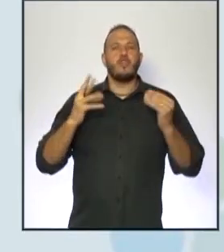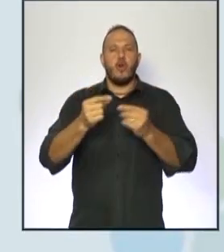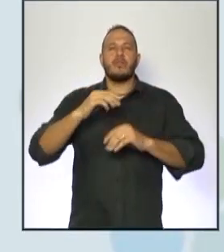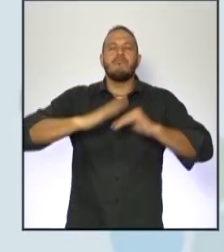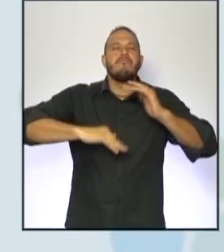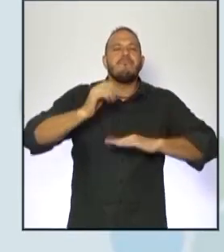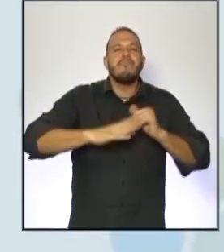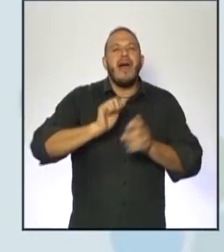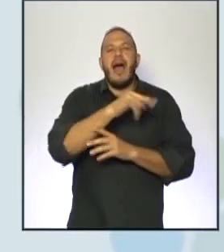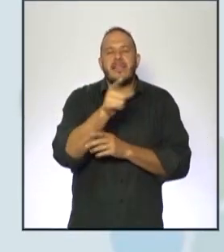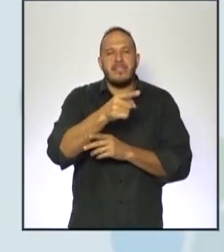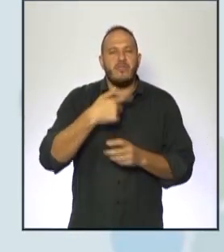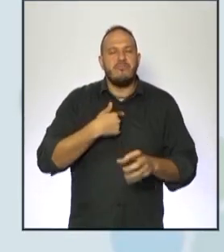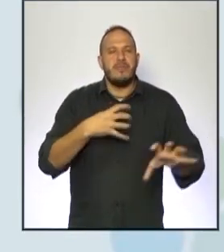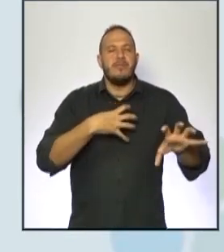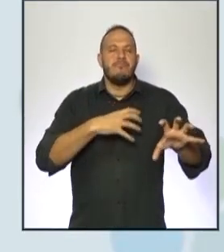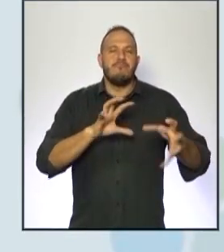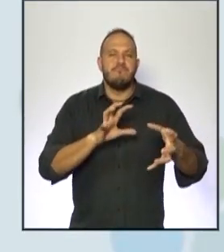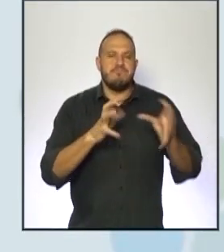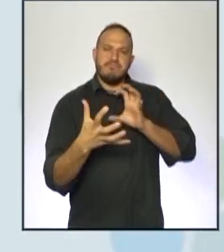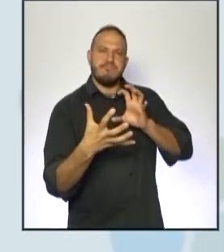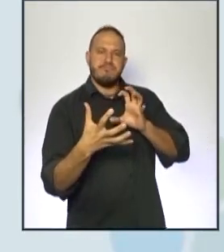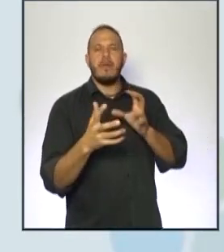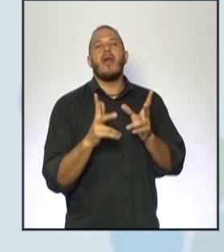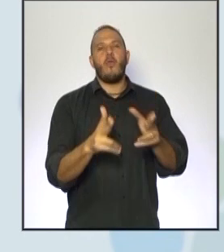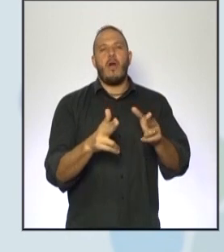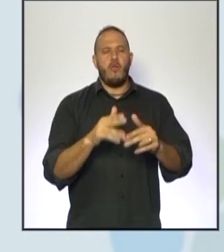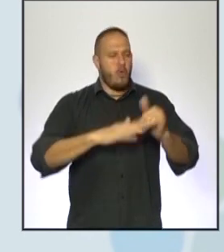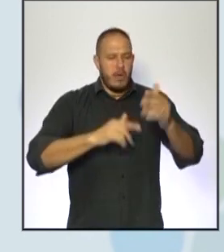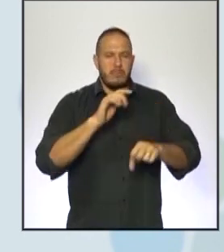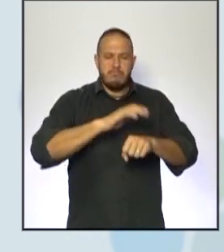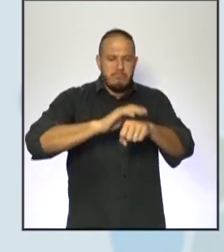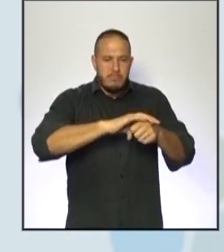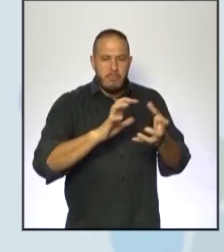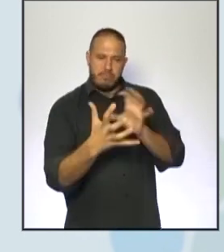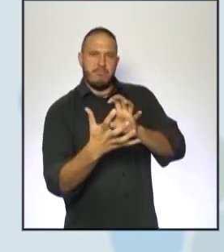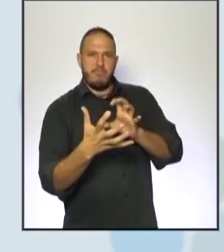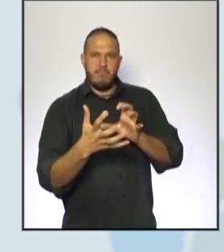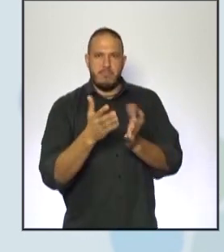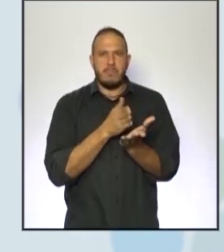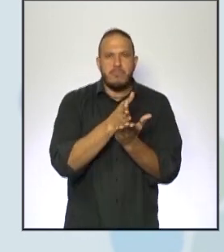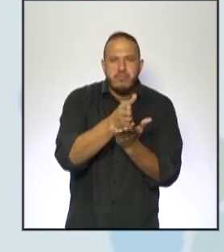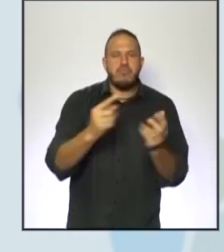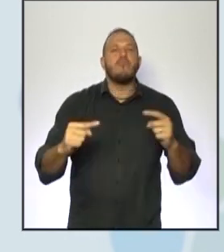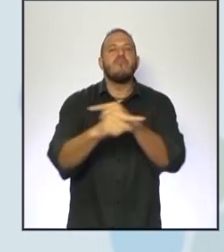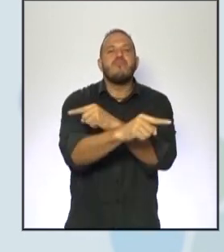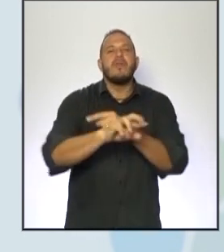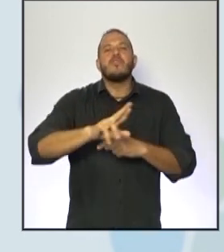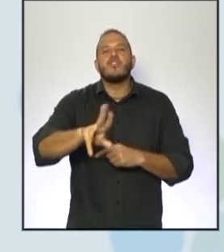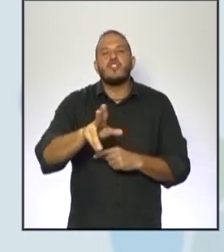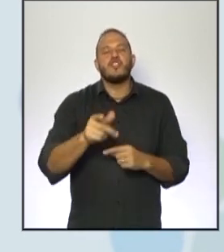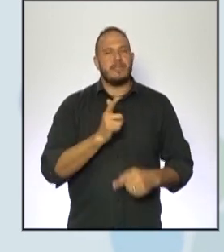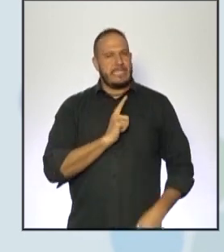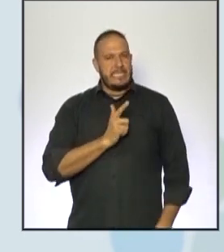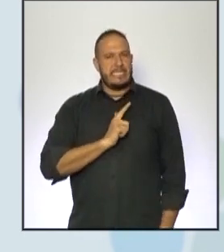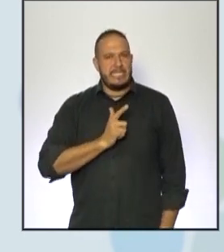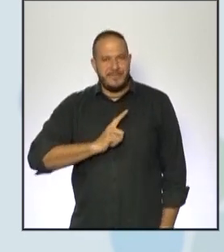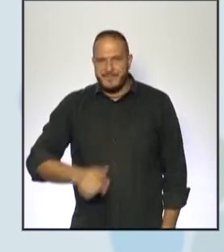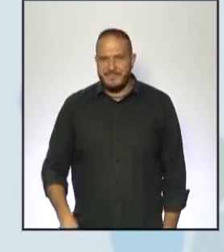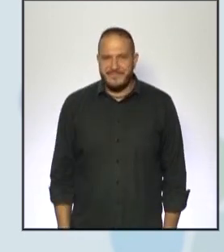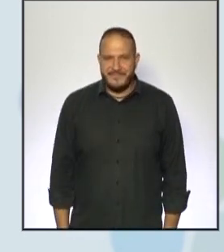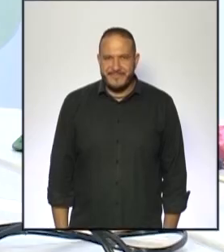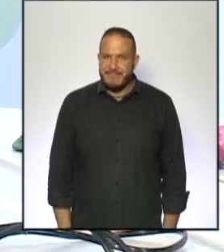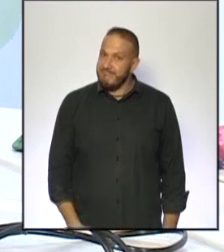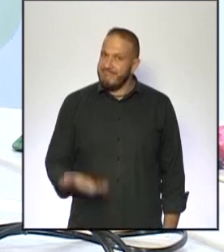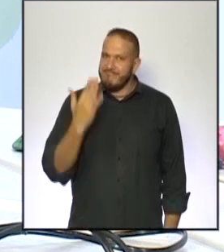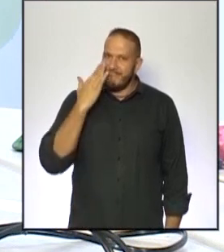ação, há sempre uma reação de mesmo módulo, mesma direção e sentido contrário.